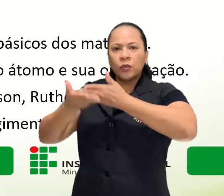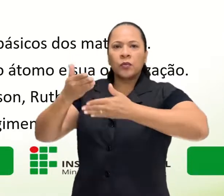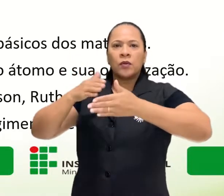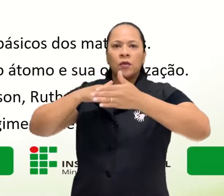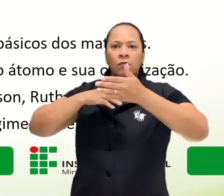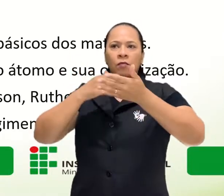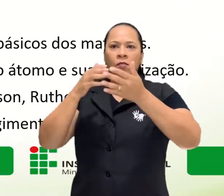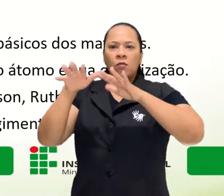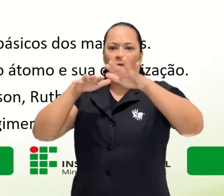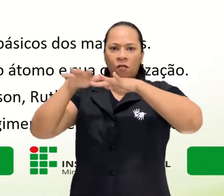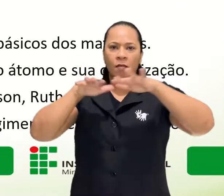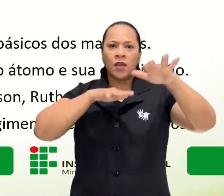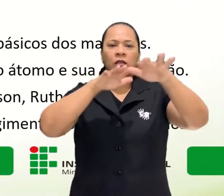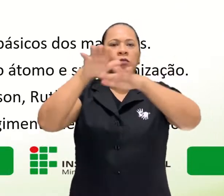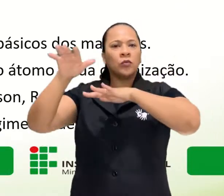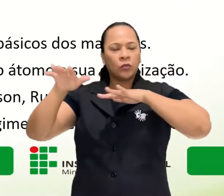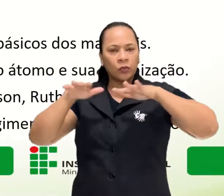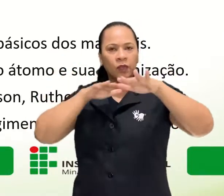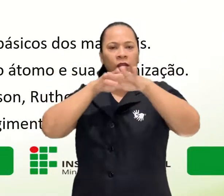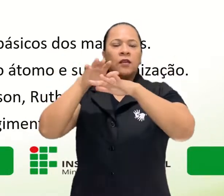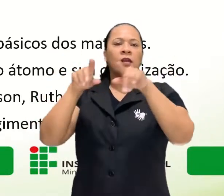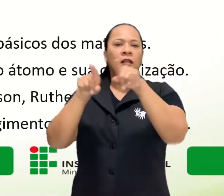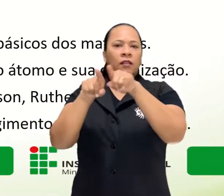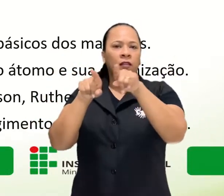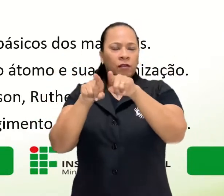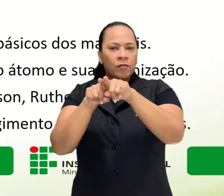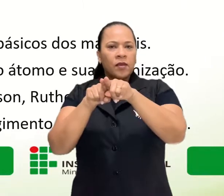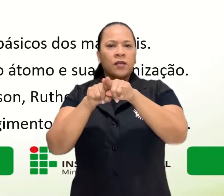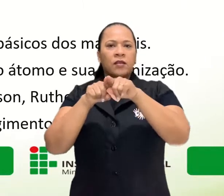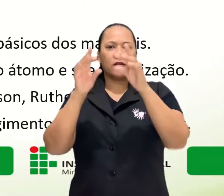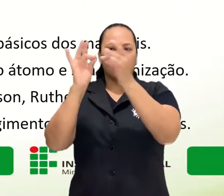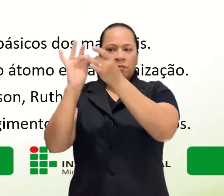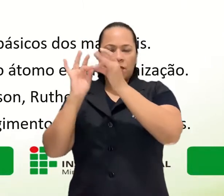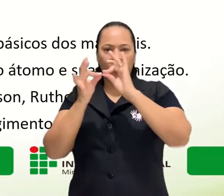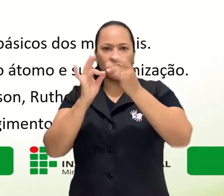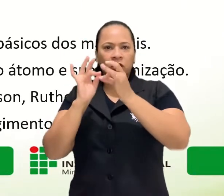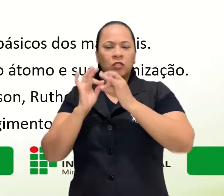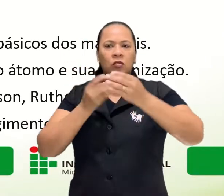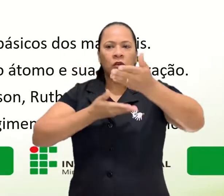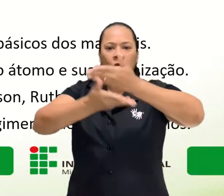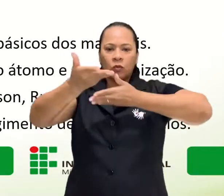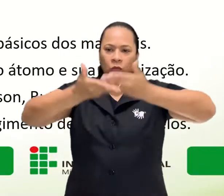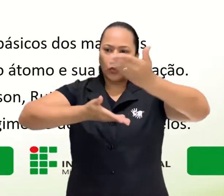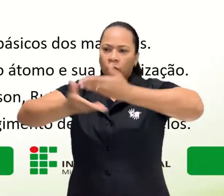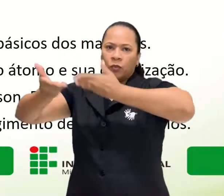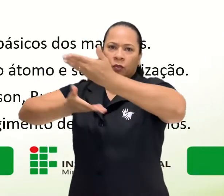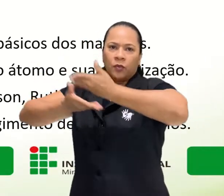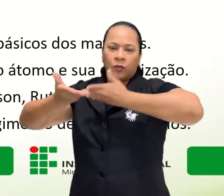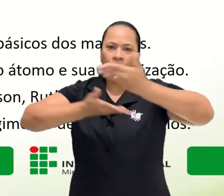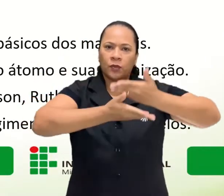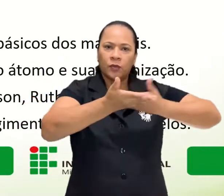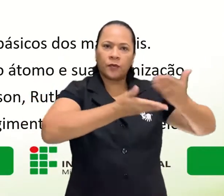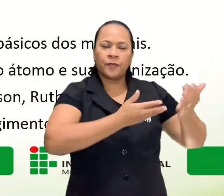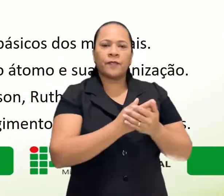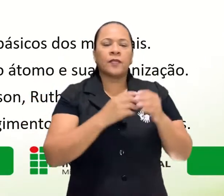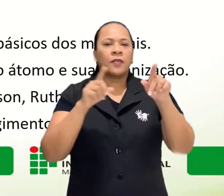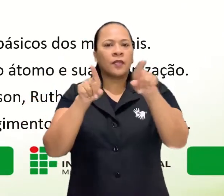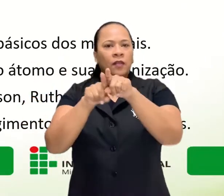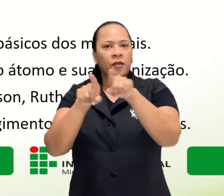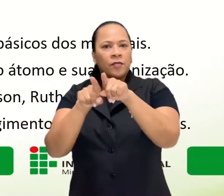em todas as direções, sendo que essas mesmas partículas interagem umas com as